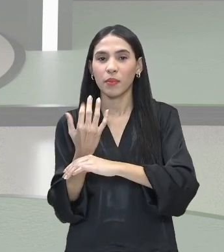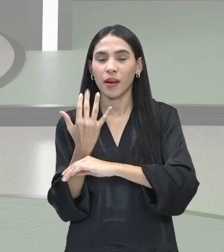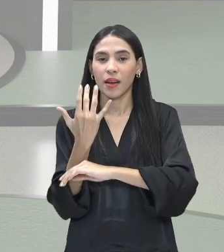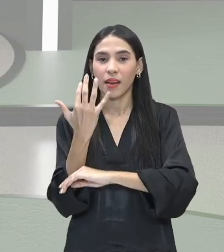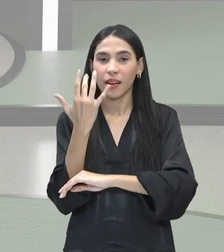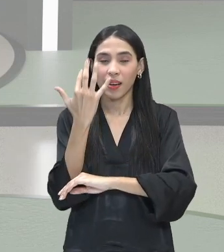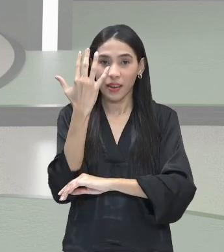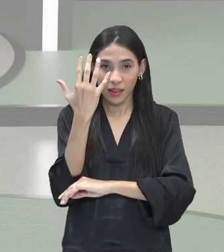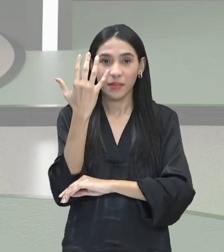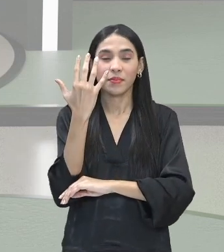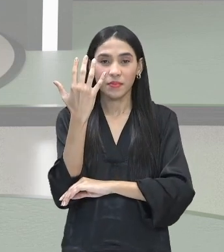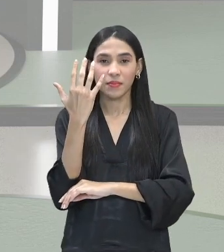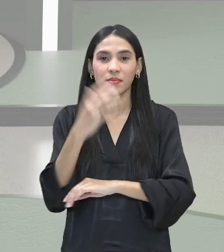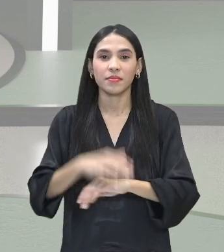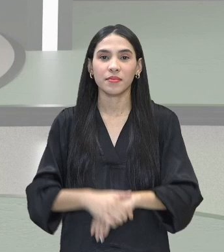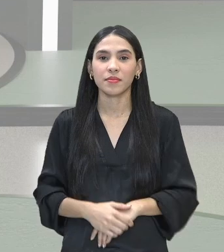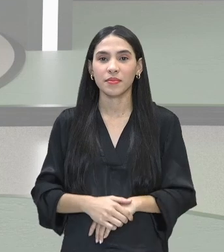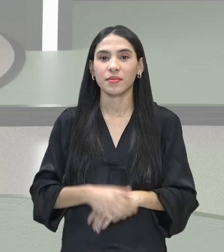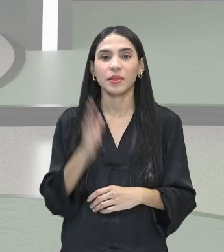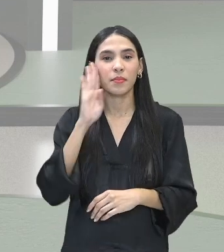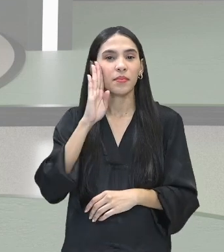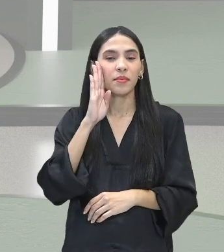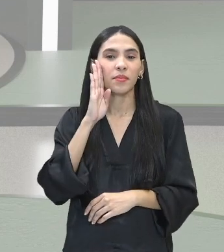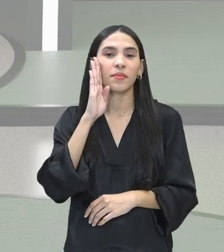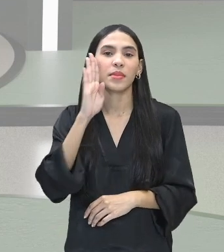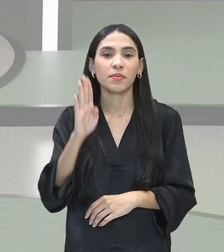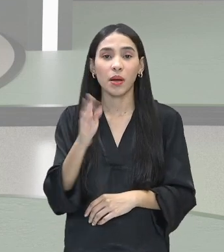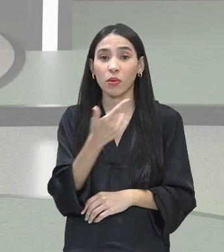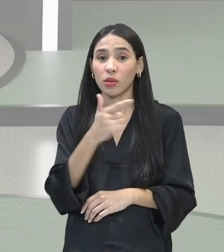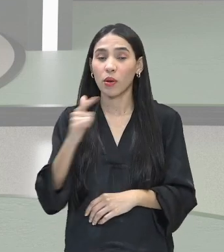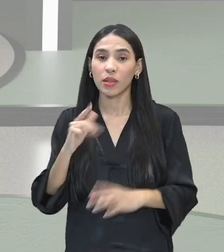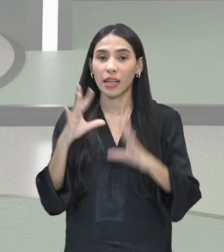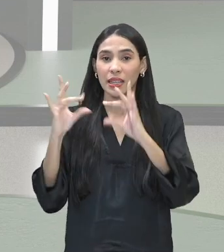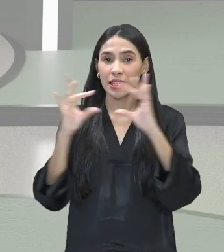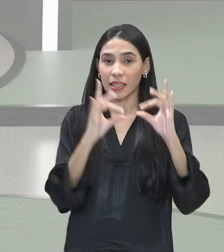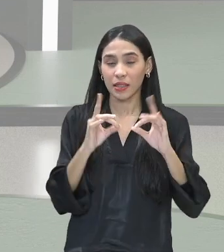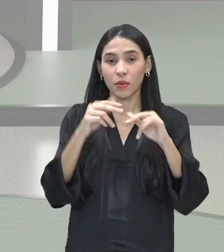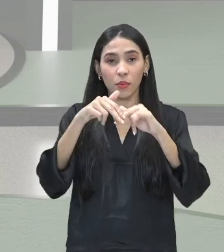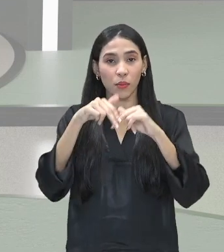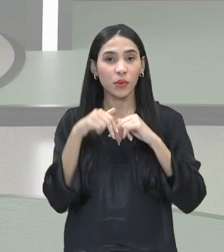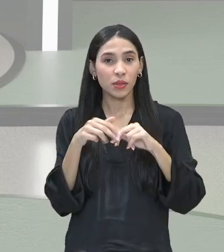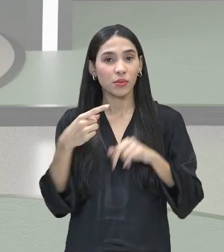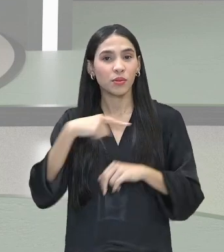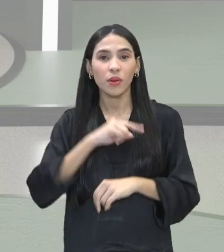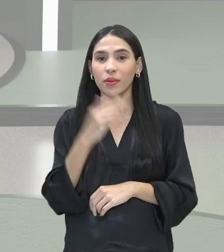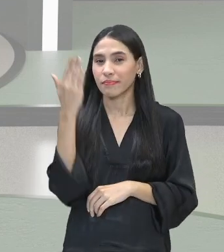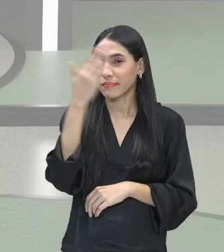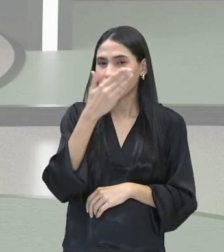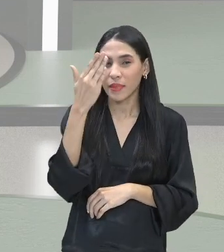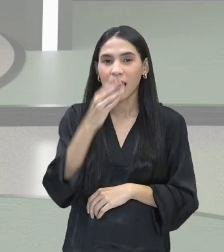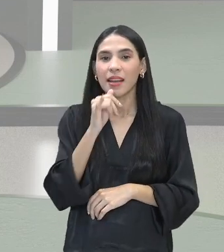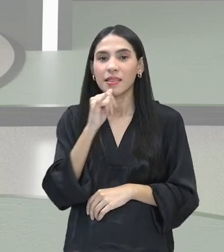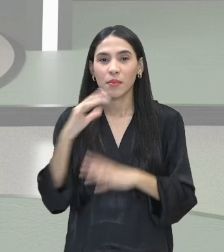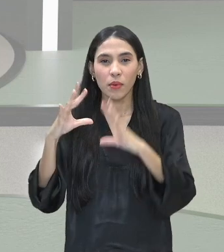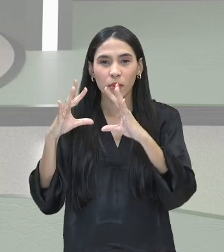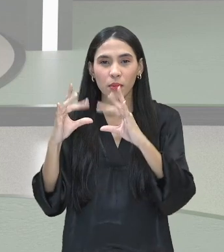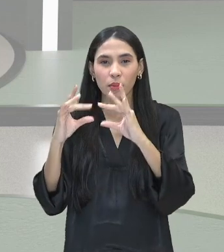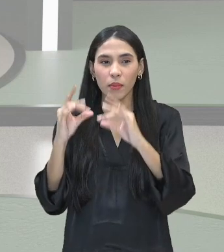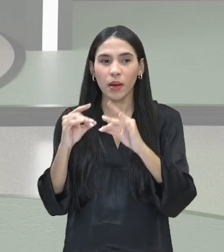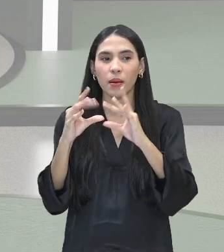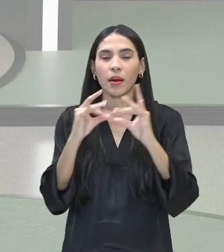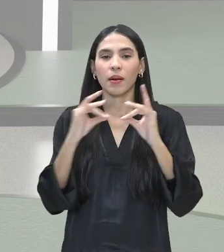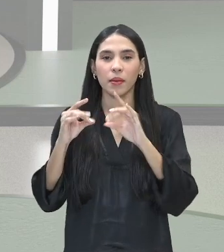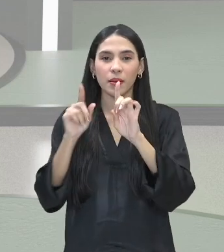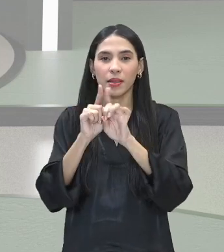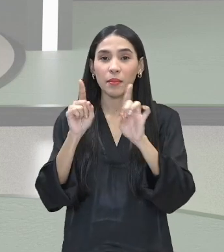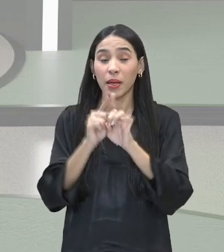estado gasoso diretamente sem passar pelo estado líquido. É por isso que a gente não vê molhado ali nosso guarda-roupa,